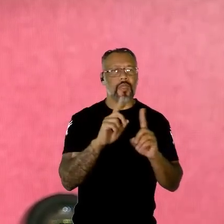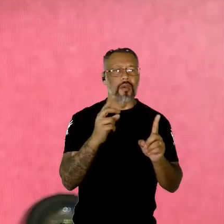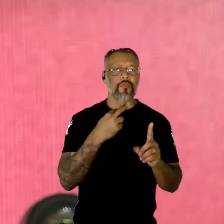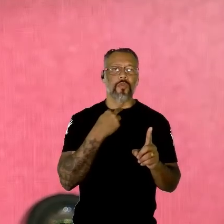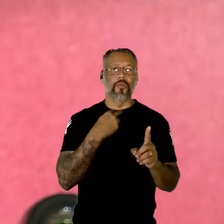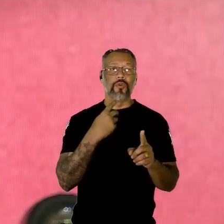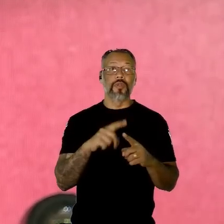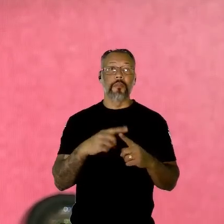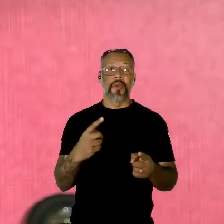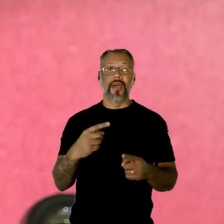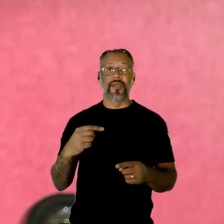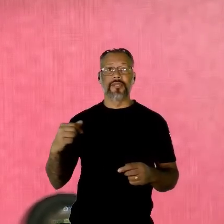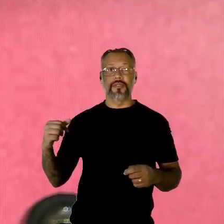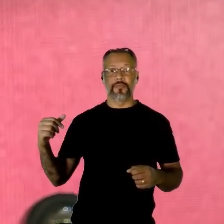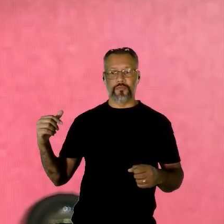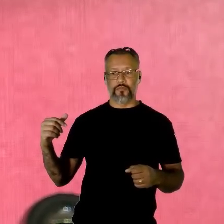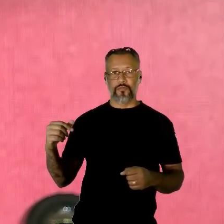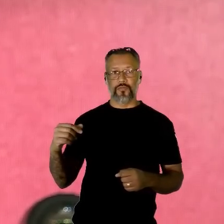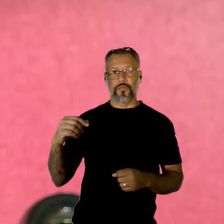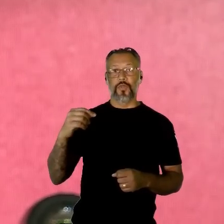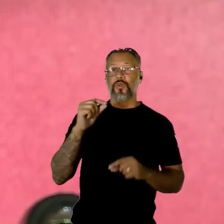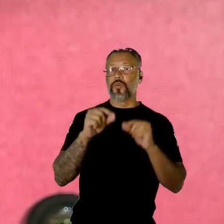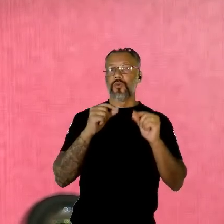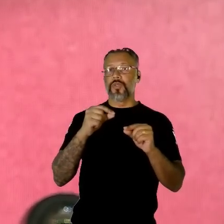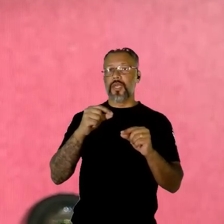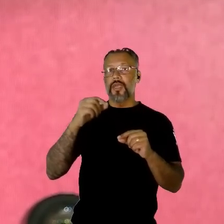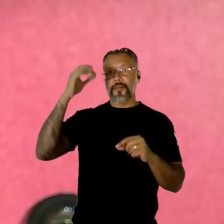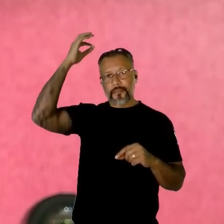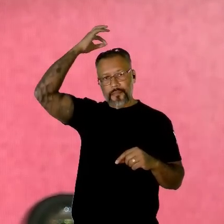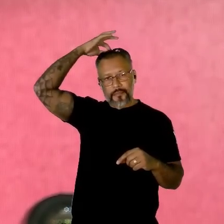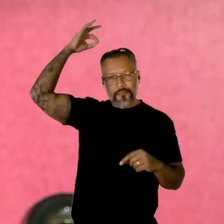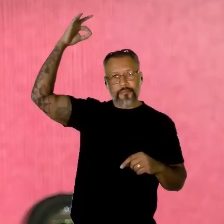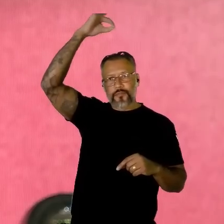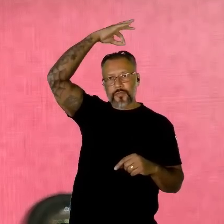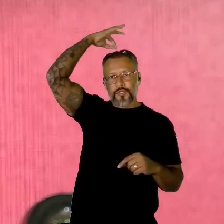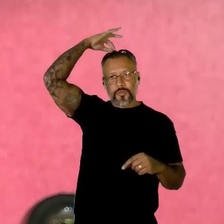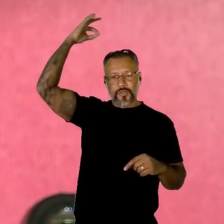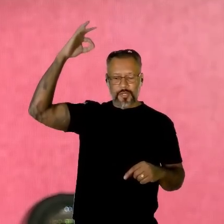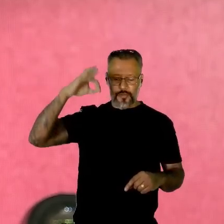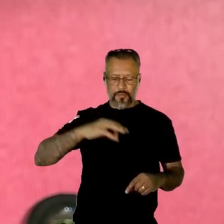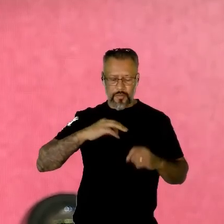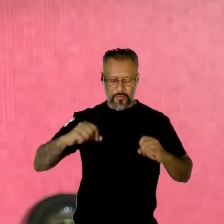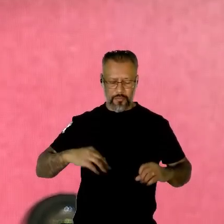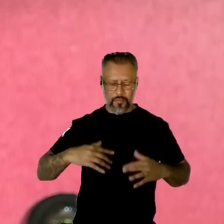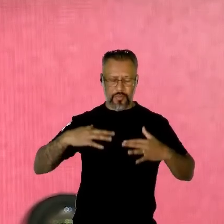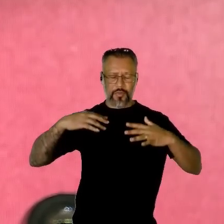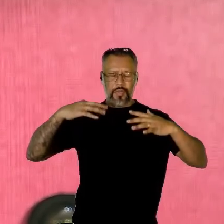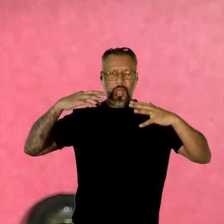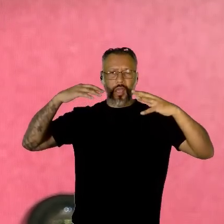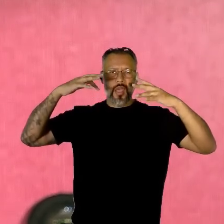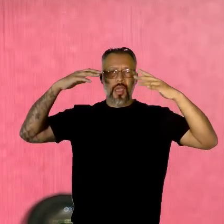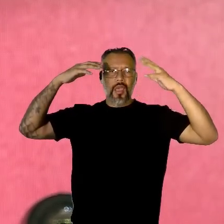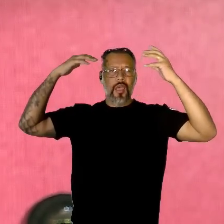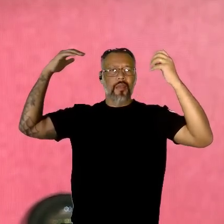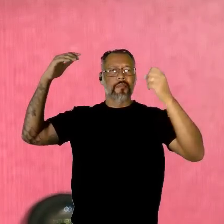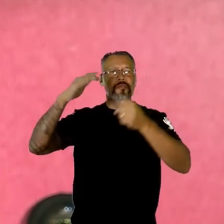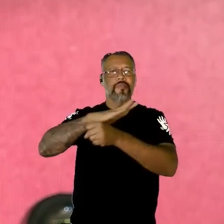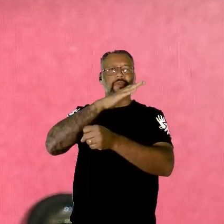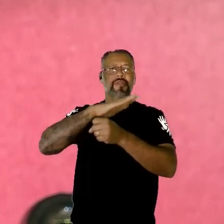mas deixem-se mas deixem-se encher pelo Espírito